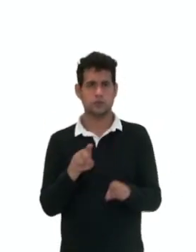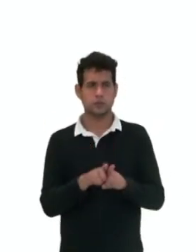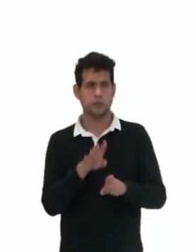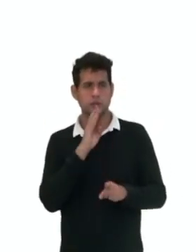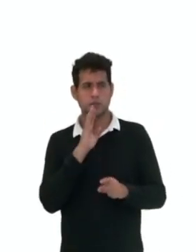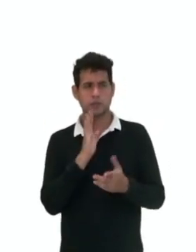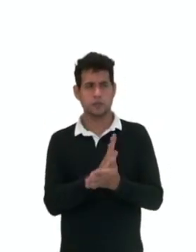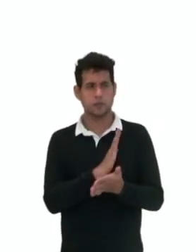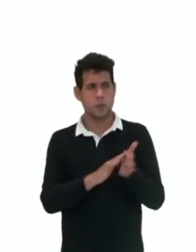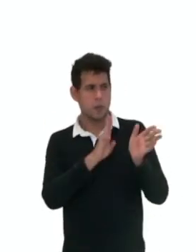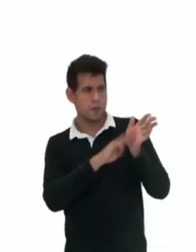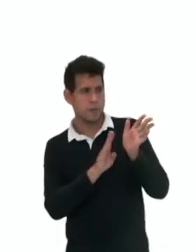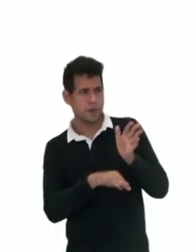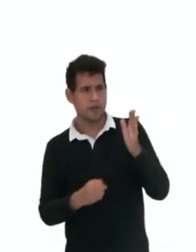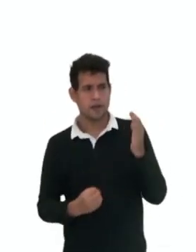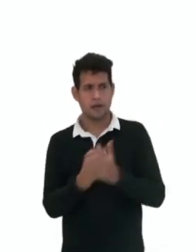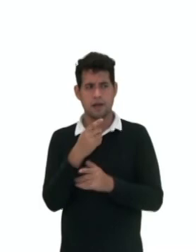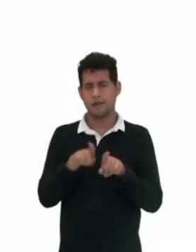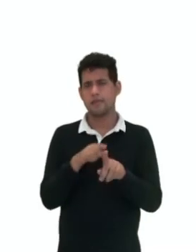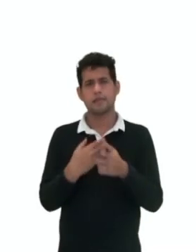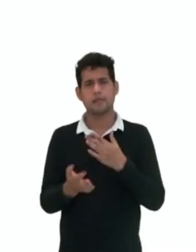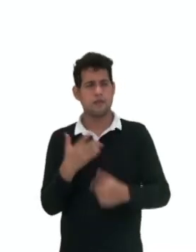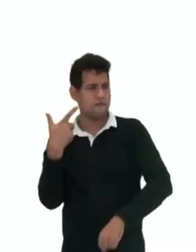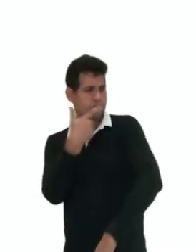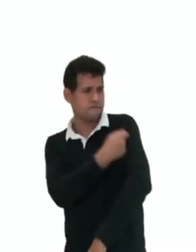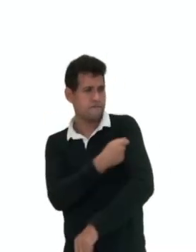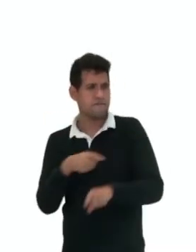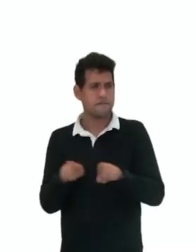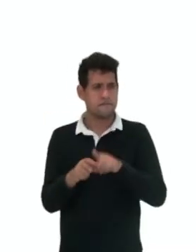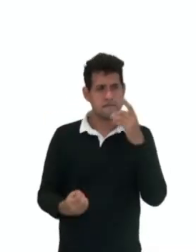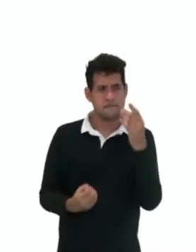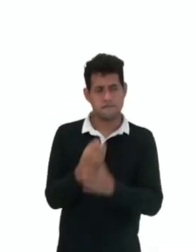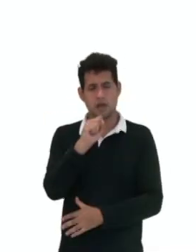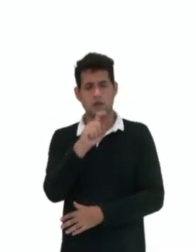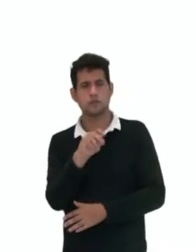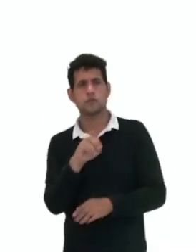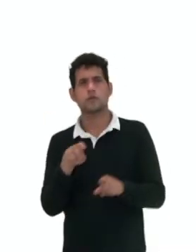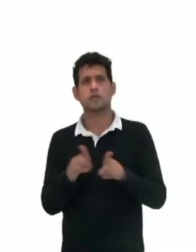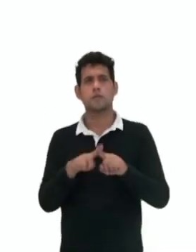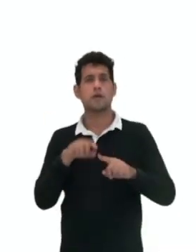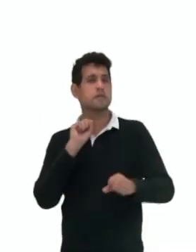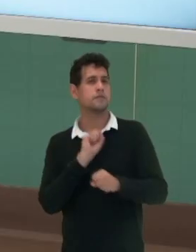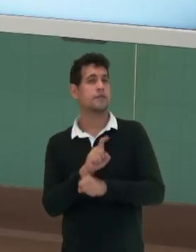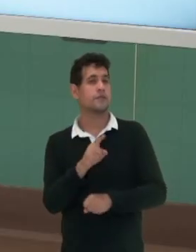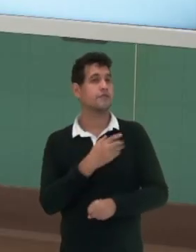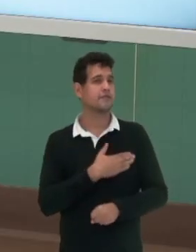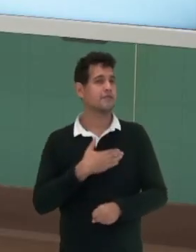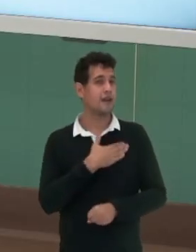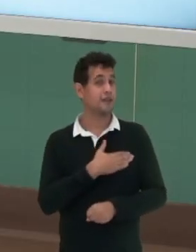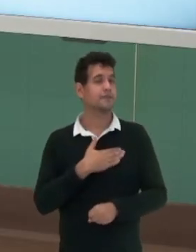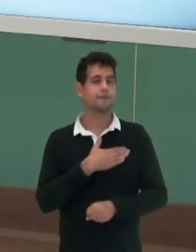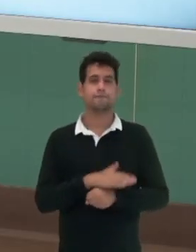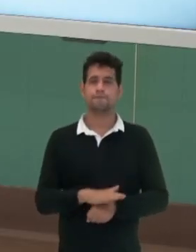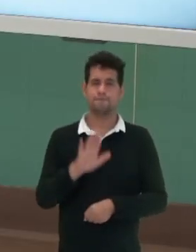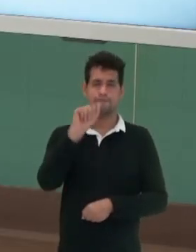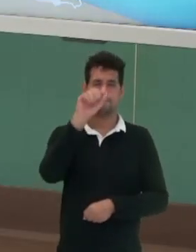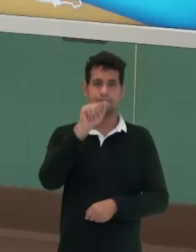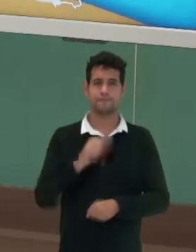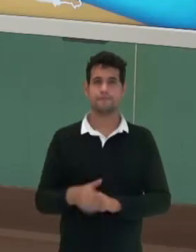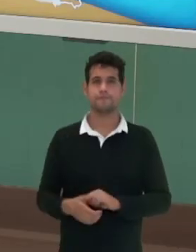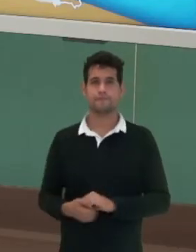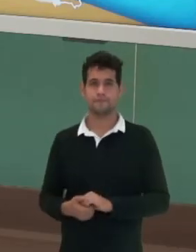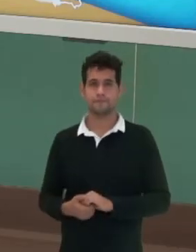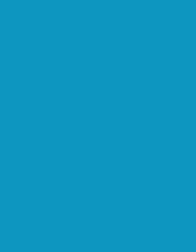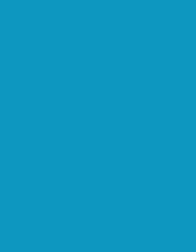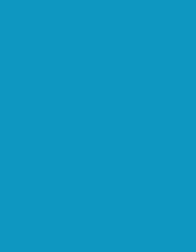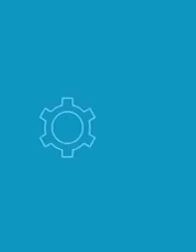alguns métodos de produção, tanto de vacina quanto método de produção de soro. Eu espero que vocês tenham gostado. Até breve!